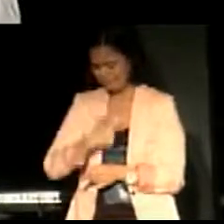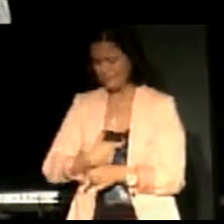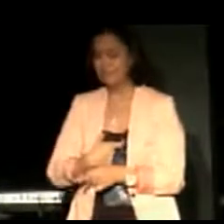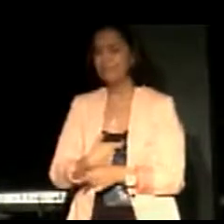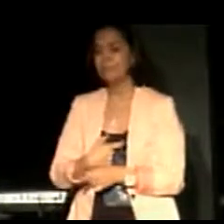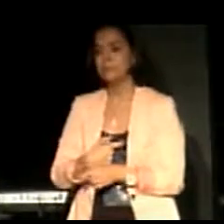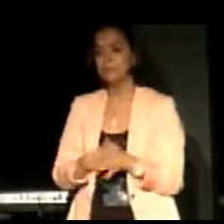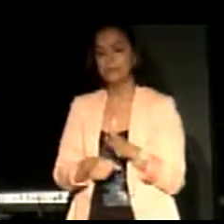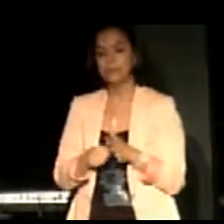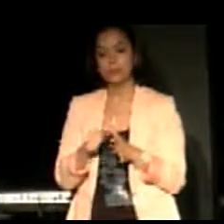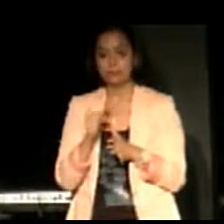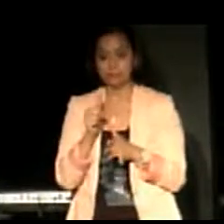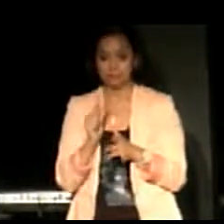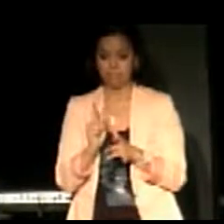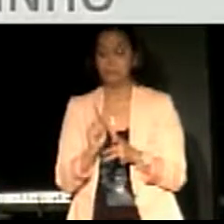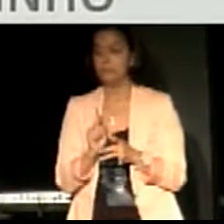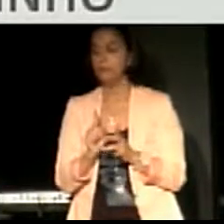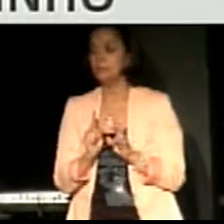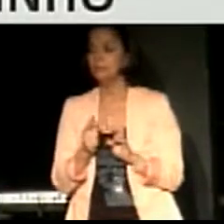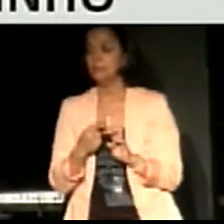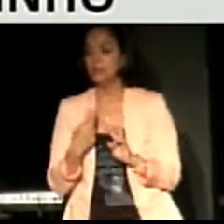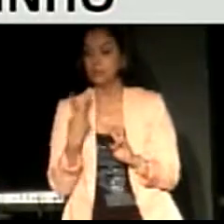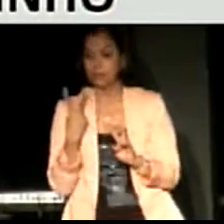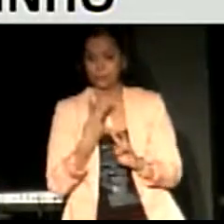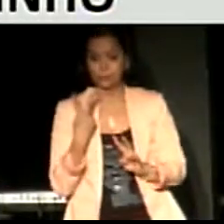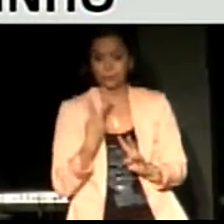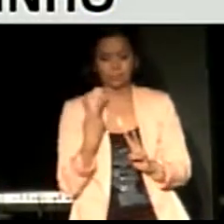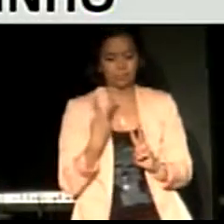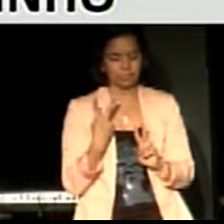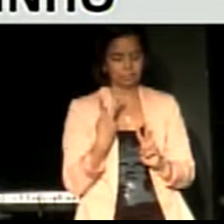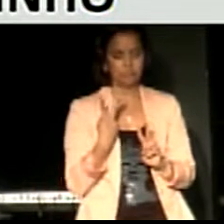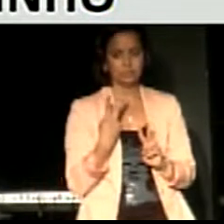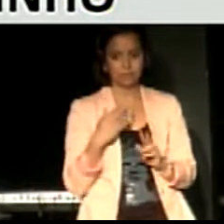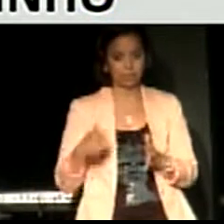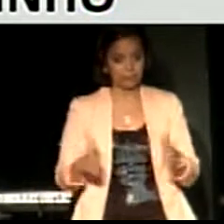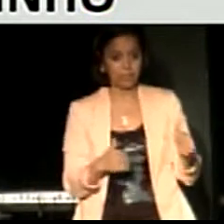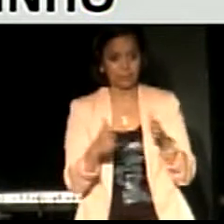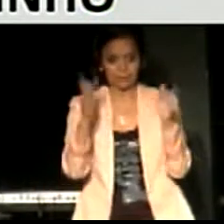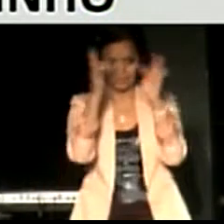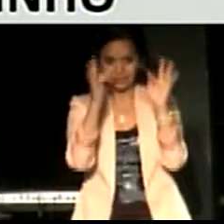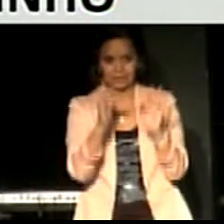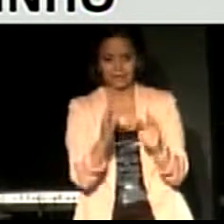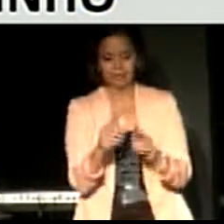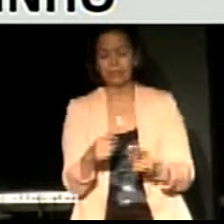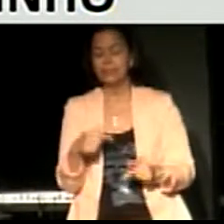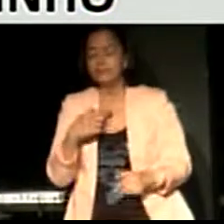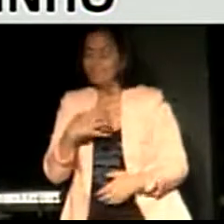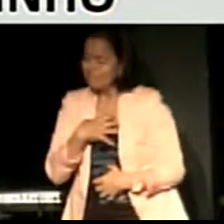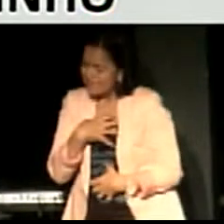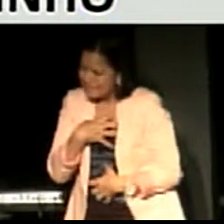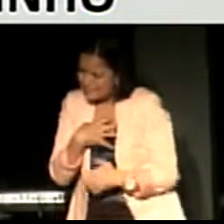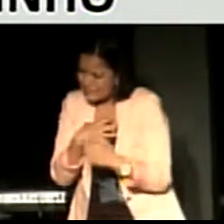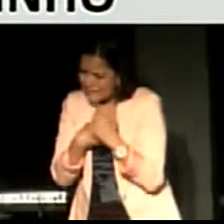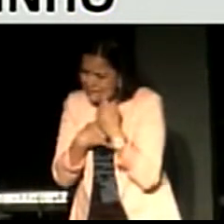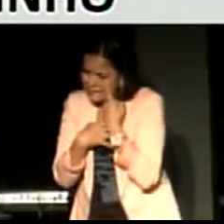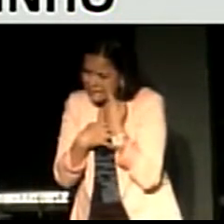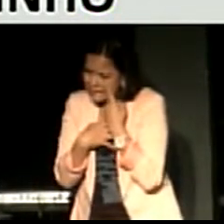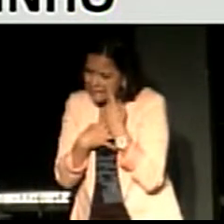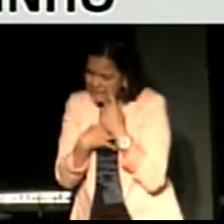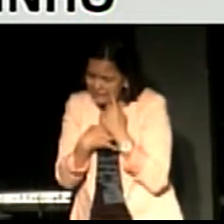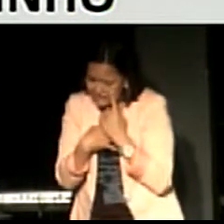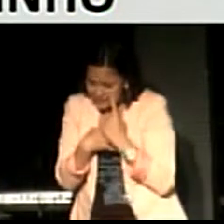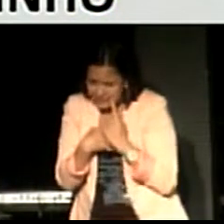o primeiro passo. E o segundo passo para o caminho da felicidade é o choro. Depois disso,